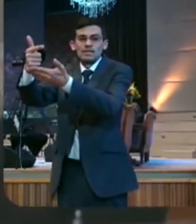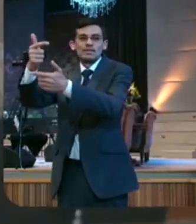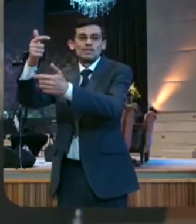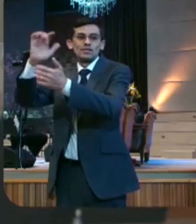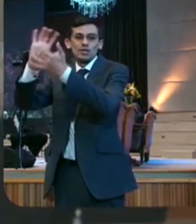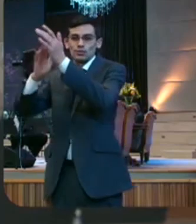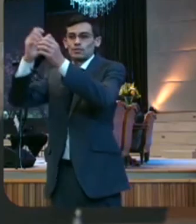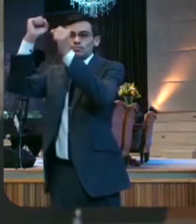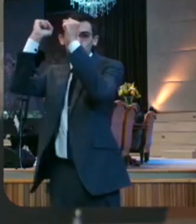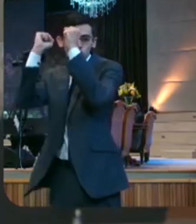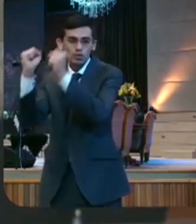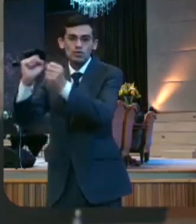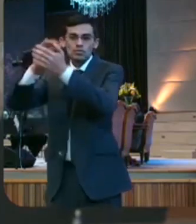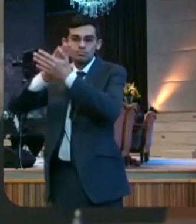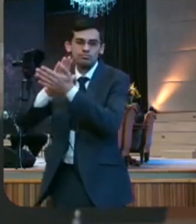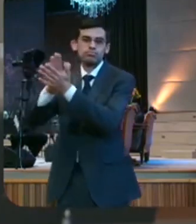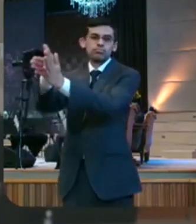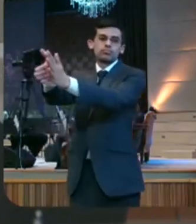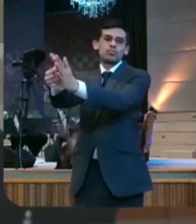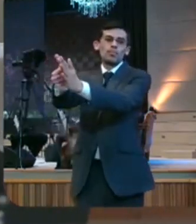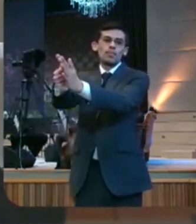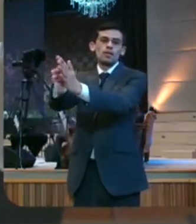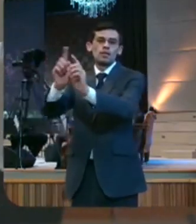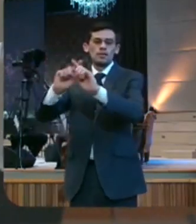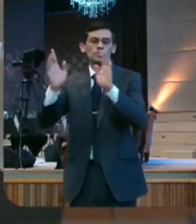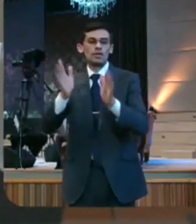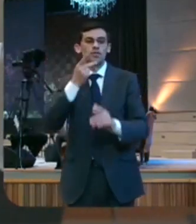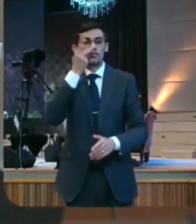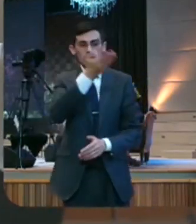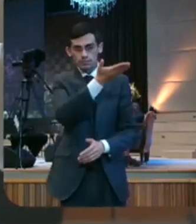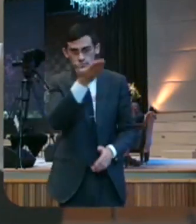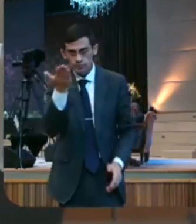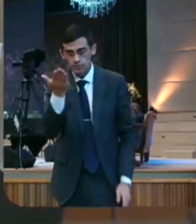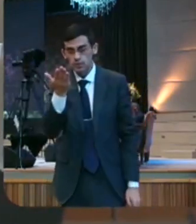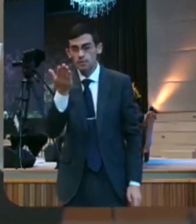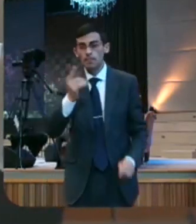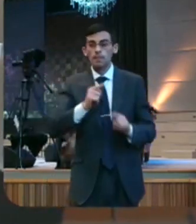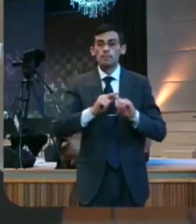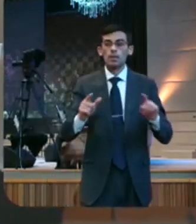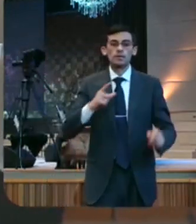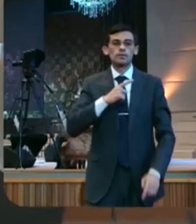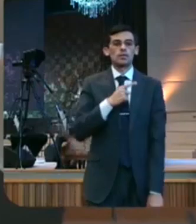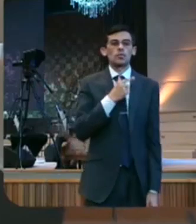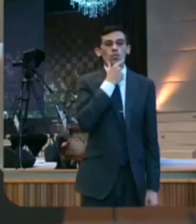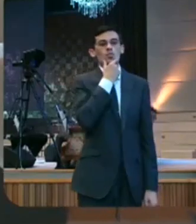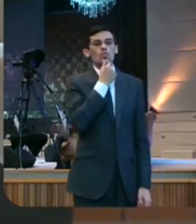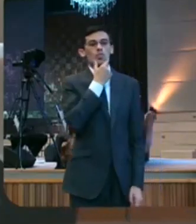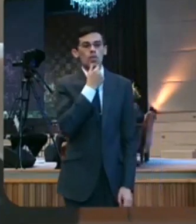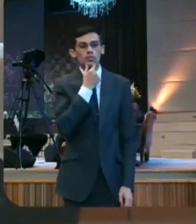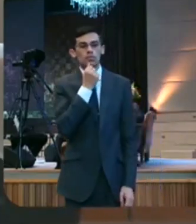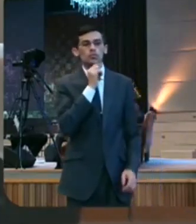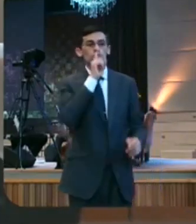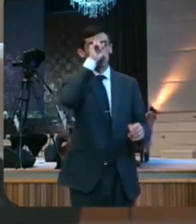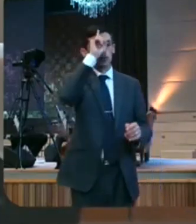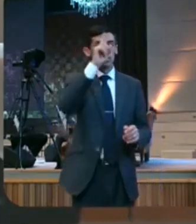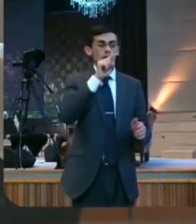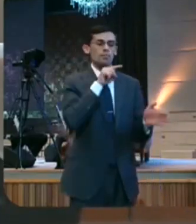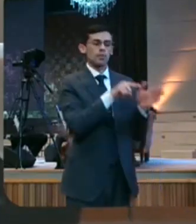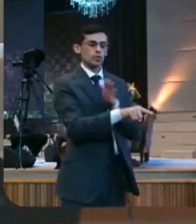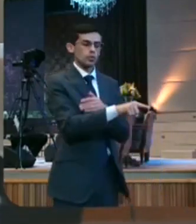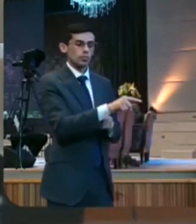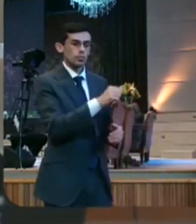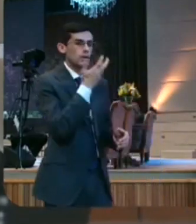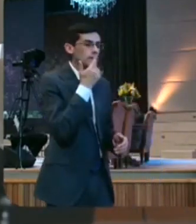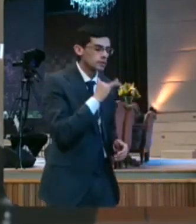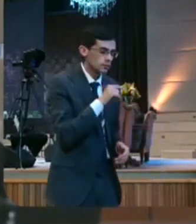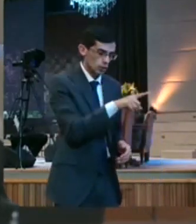Eu já falei isso aqui, mas eu achei tão engraçadinho, né? Um rapaz perguntou para uma criança: você confia em